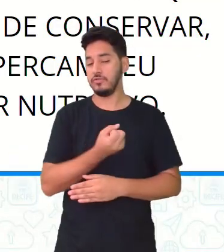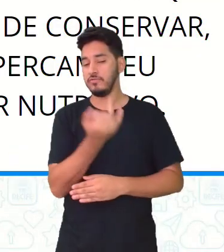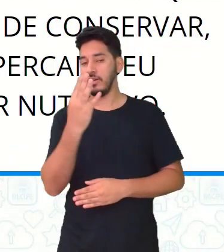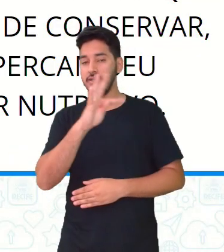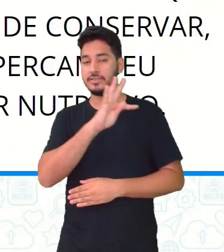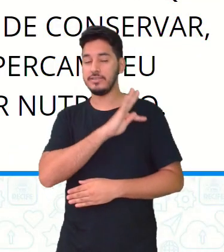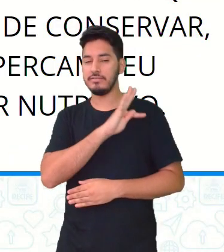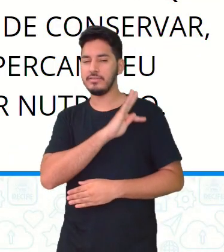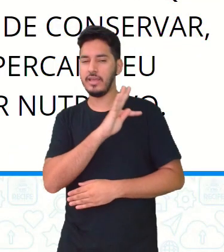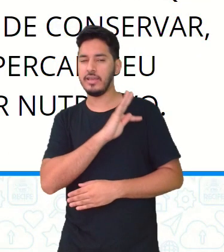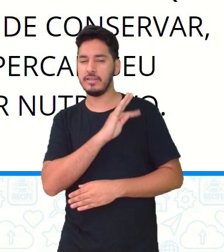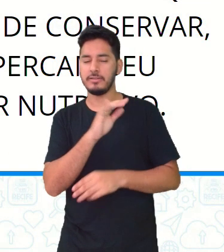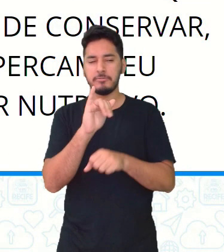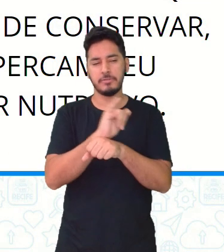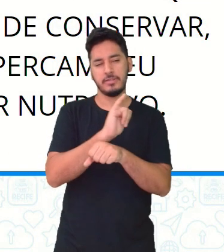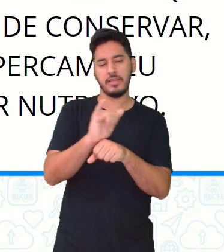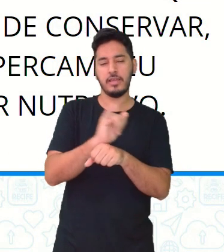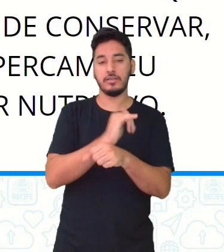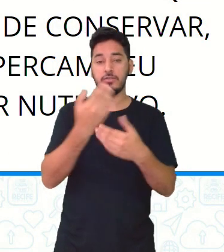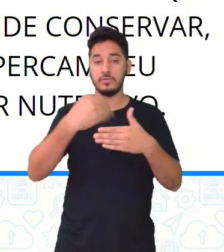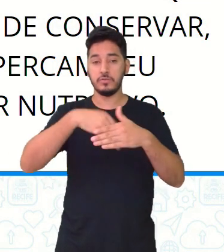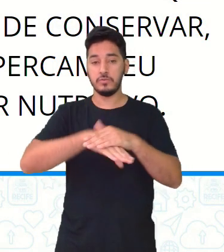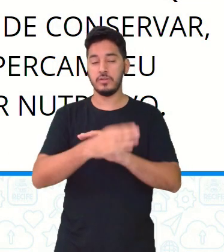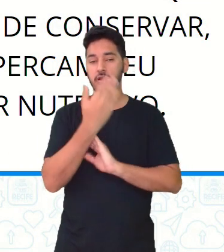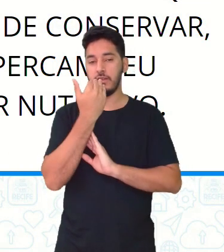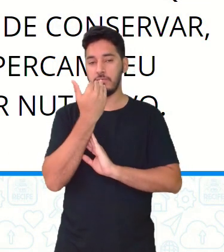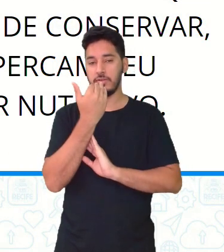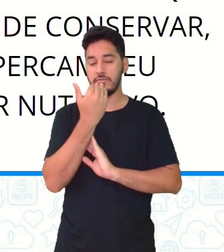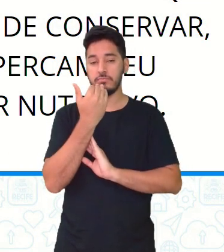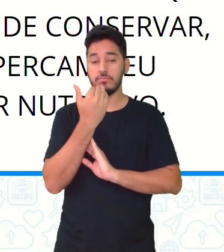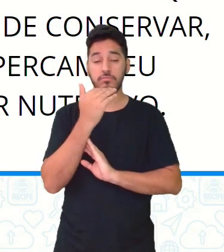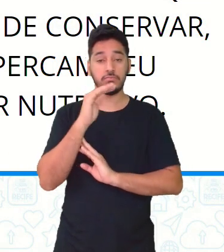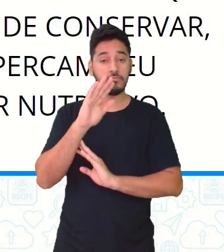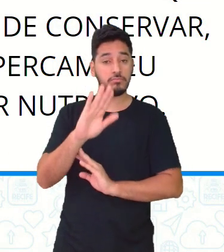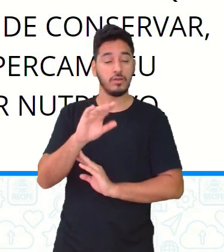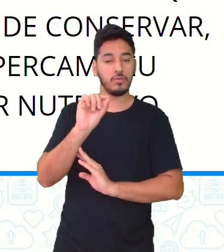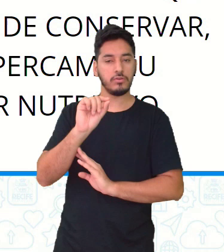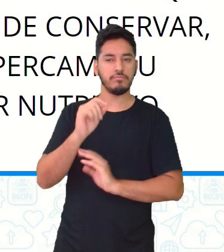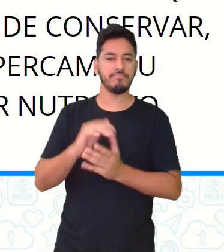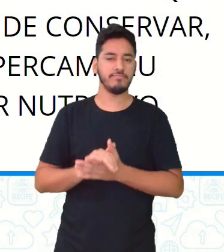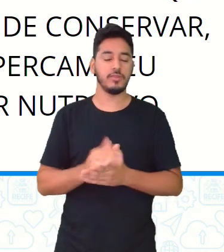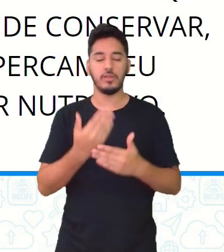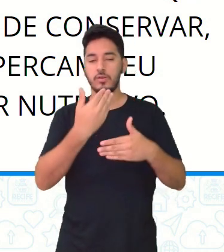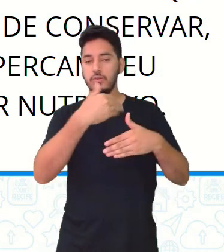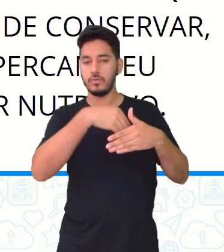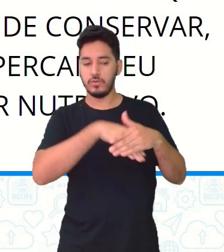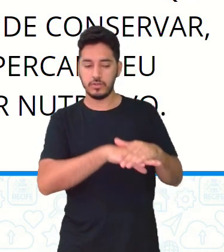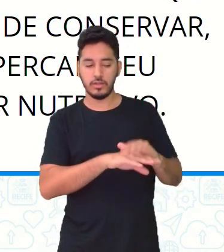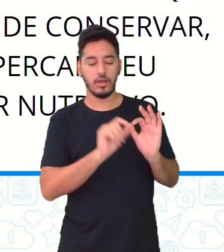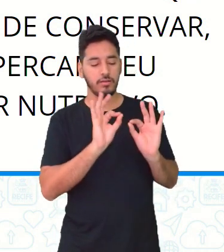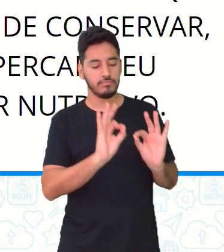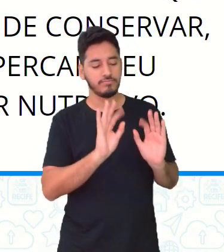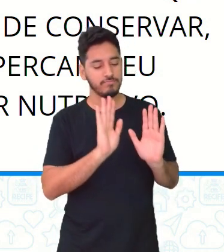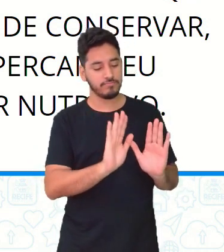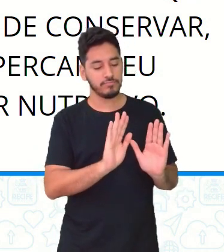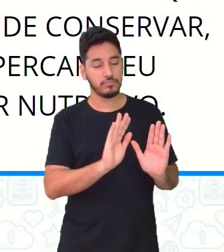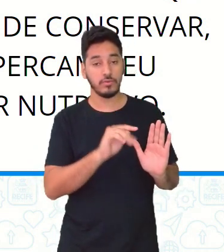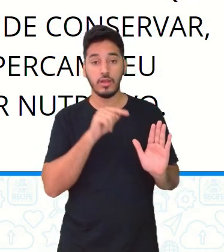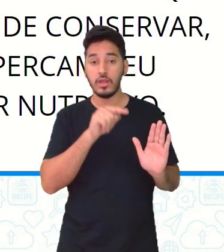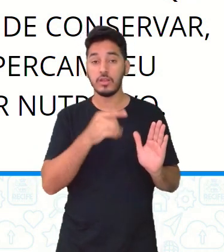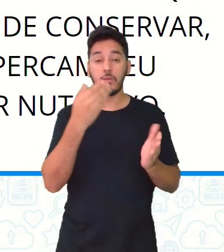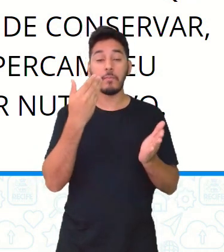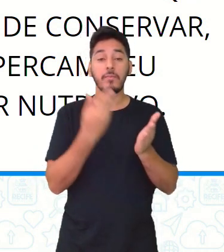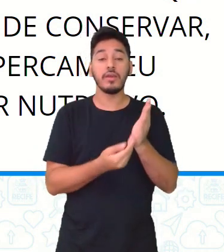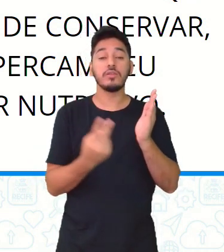técnicas de conservação de alimentos, para que, além de conservar, esse alimento não perca